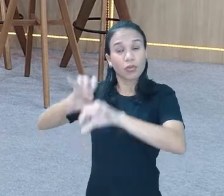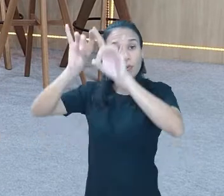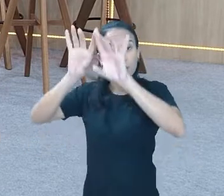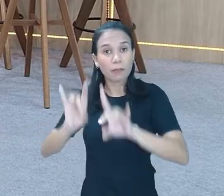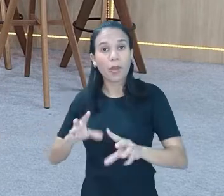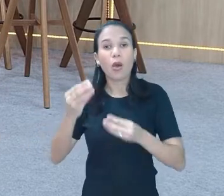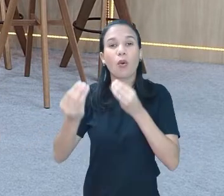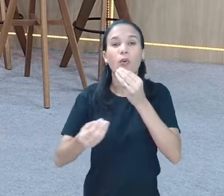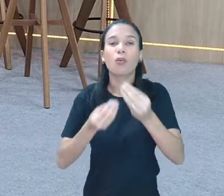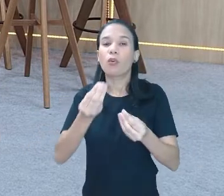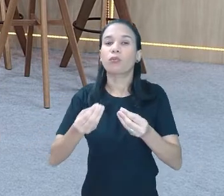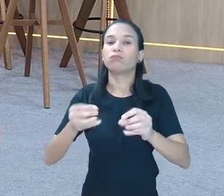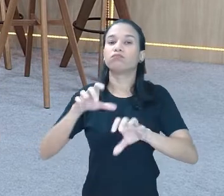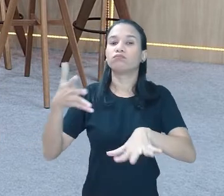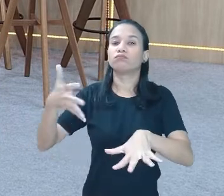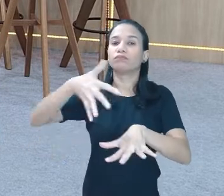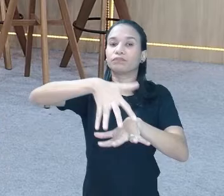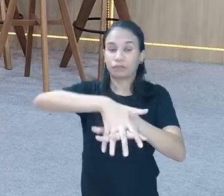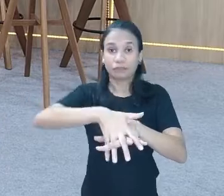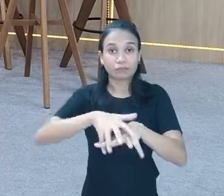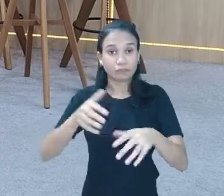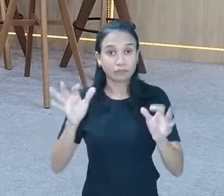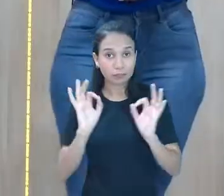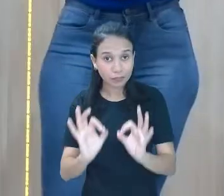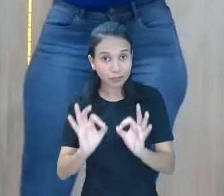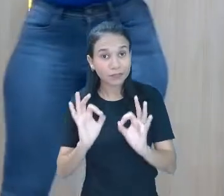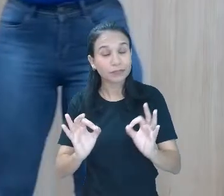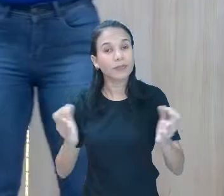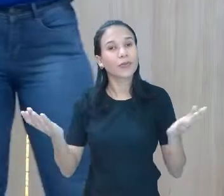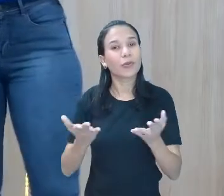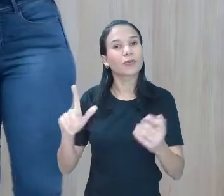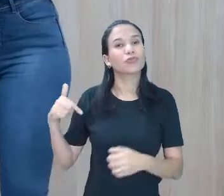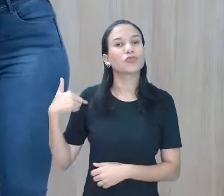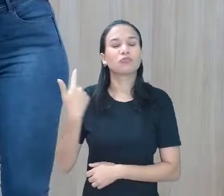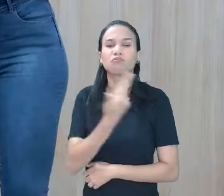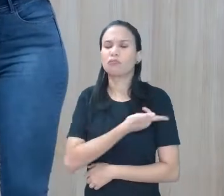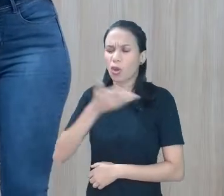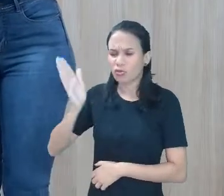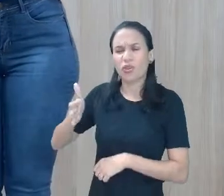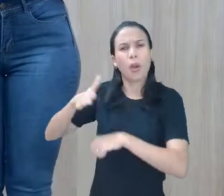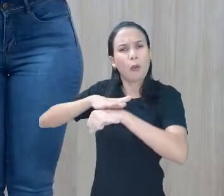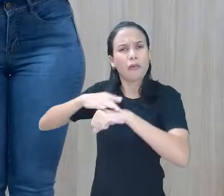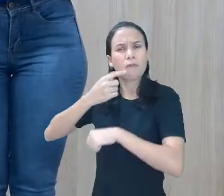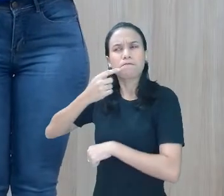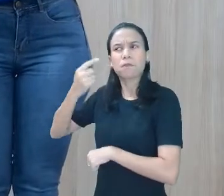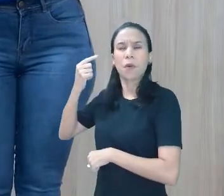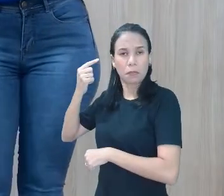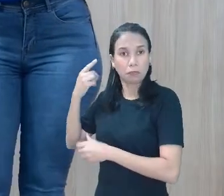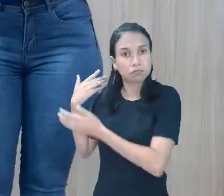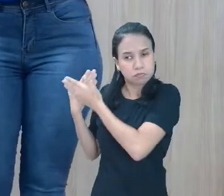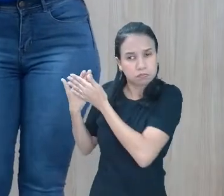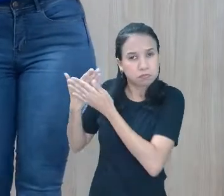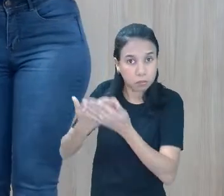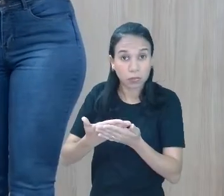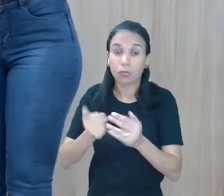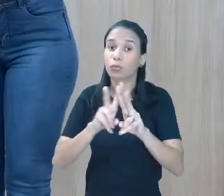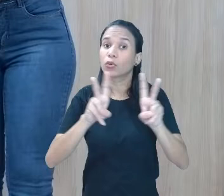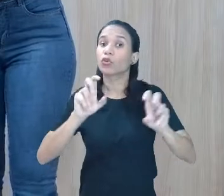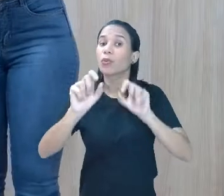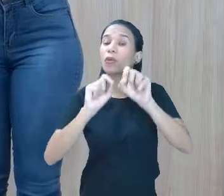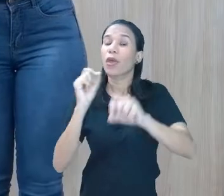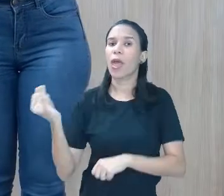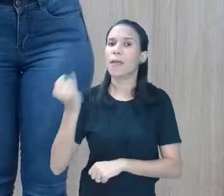na perspectiva da educação inclusiva. Nós já havíamos conversado nos nossos encontros anteriores